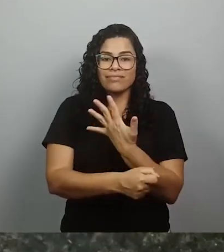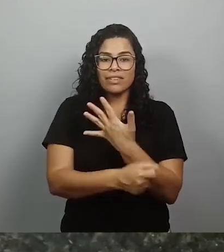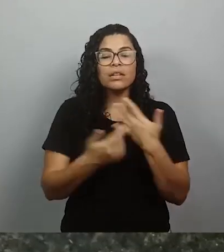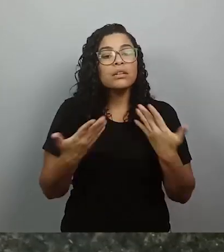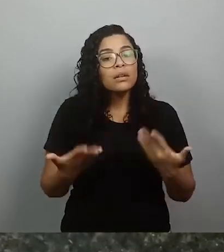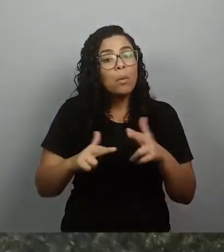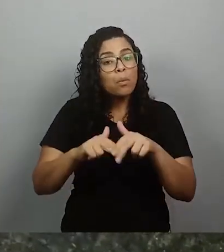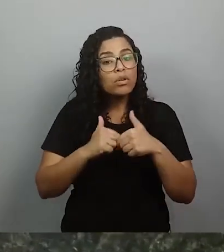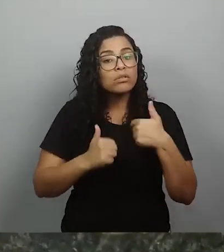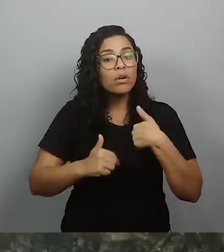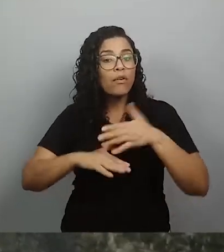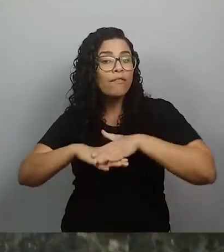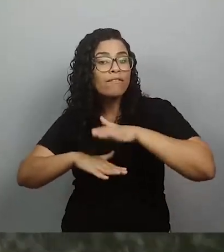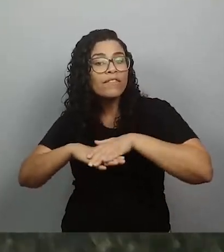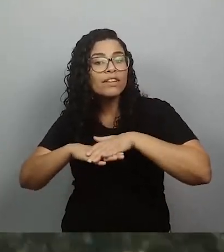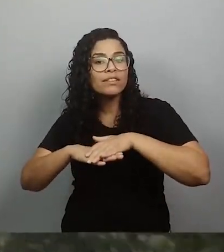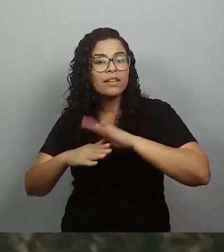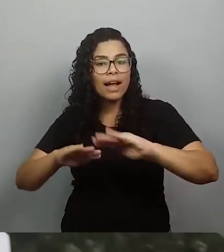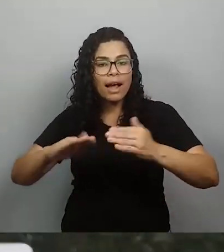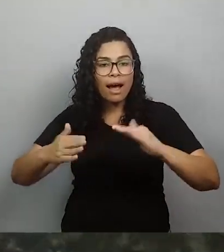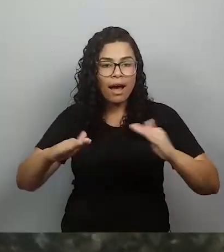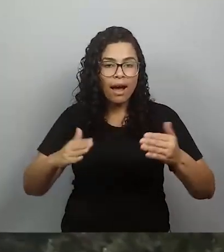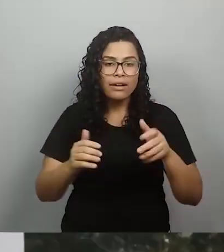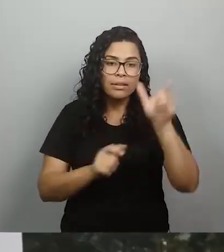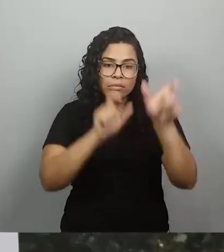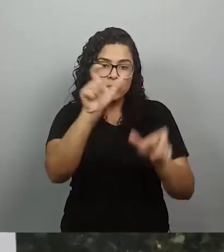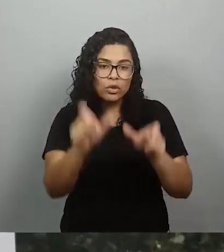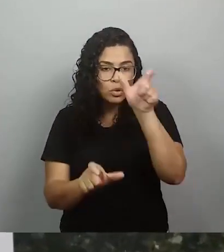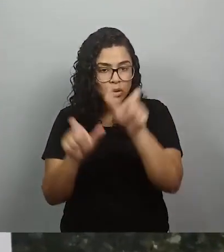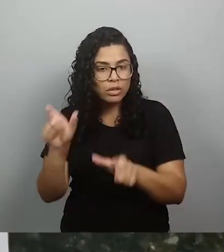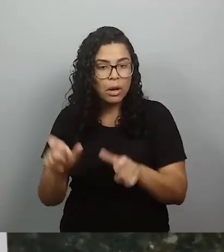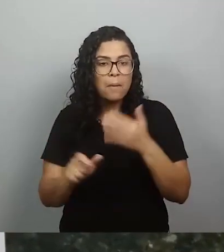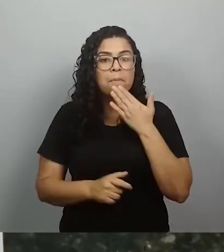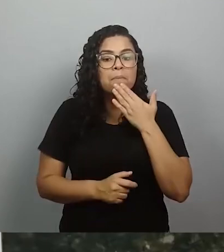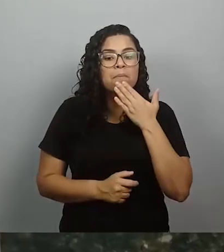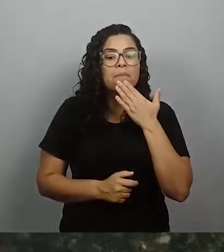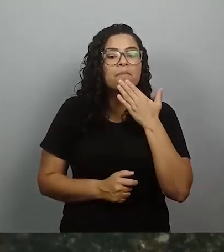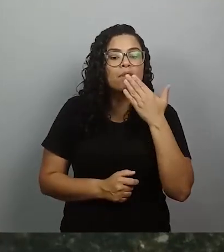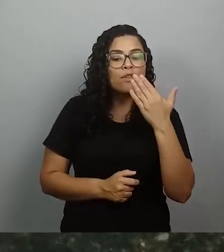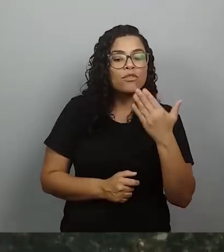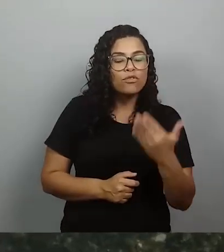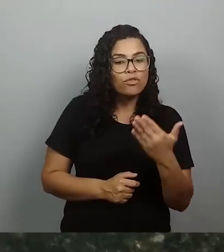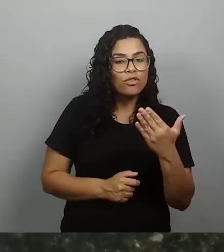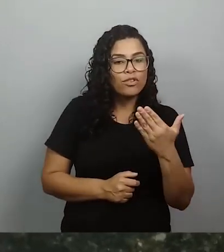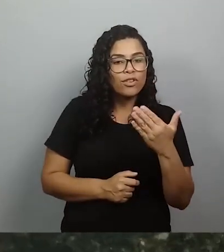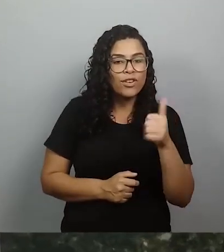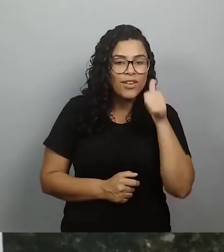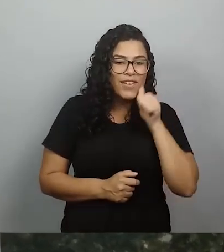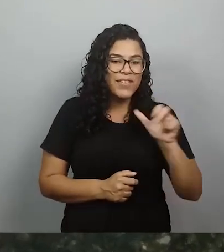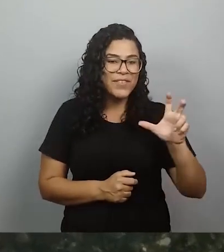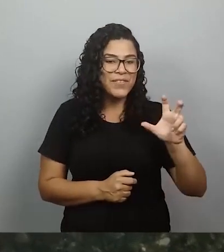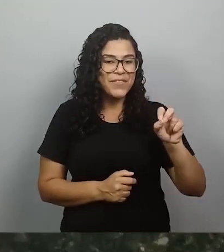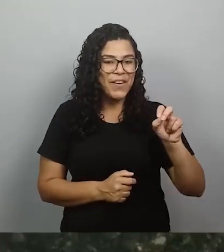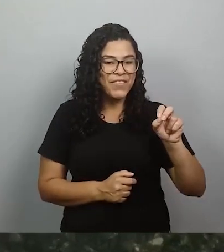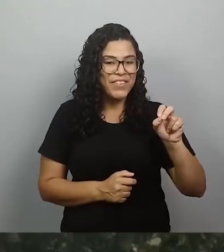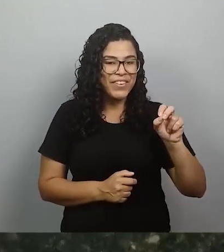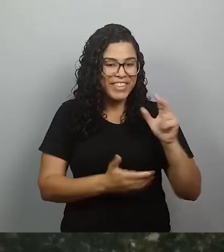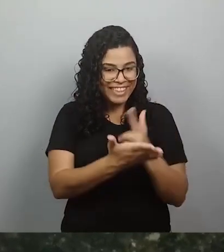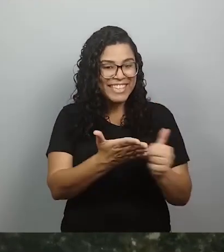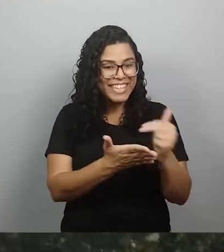eu fiz algumas cartas com os personagens. Pedi para a vovó aqui, que é muito boa no desenho, fazer